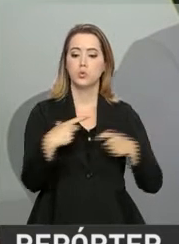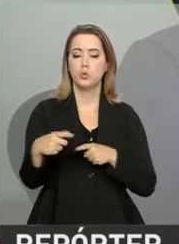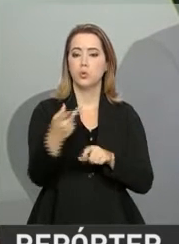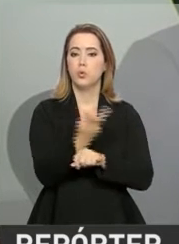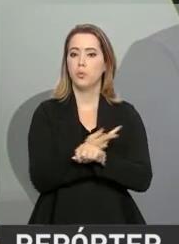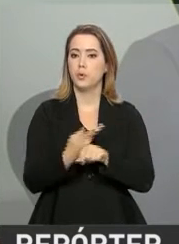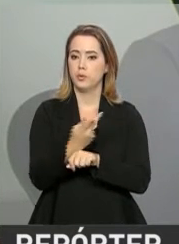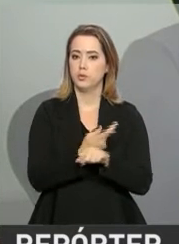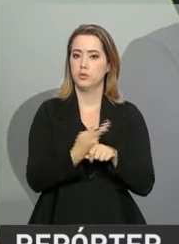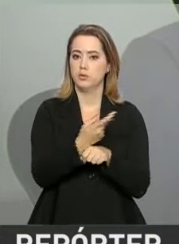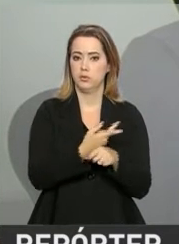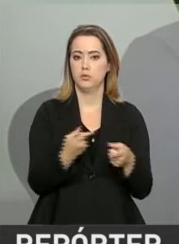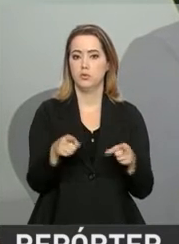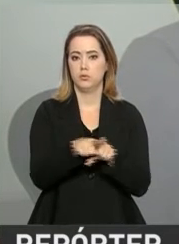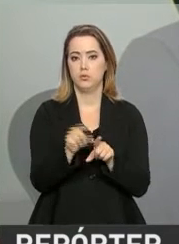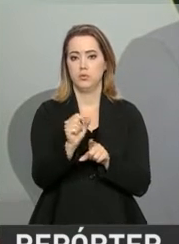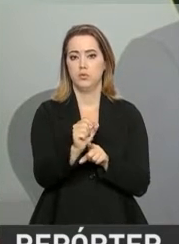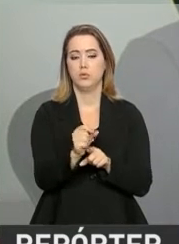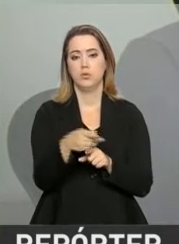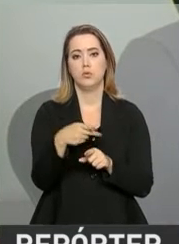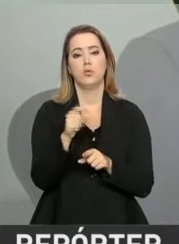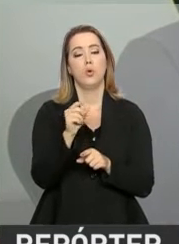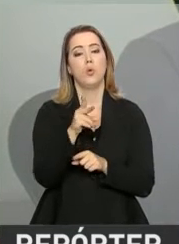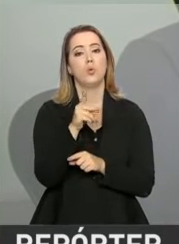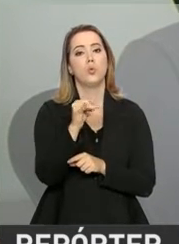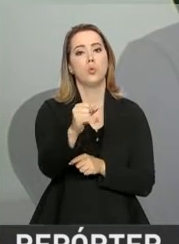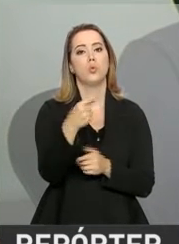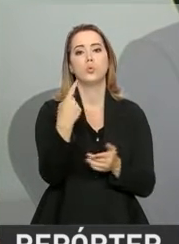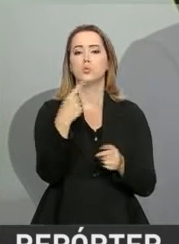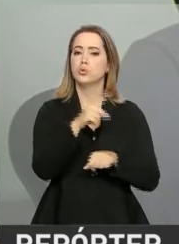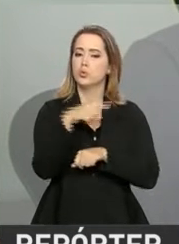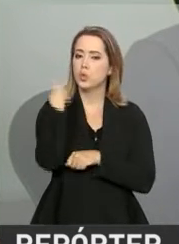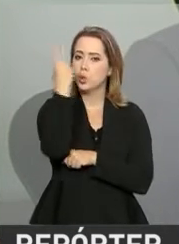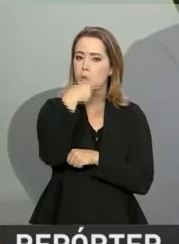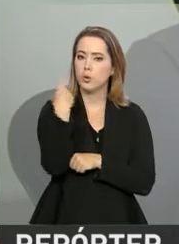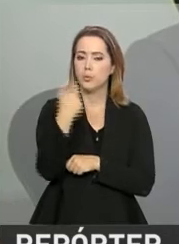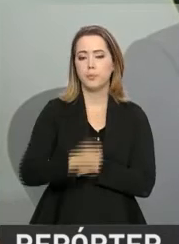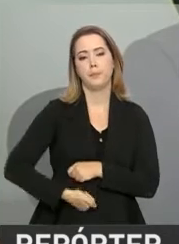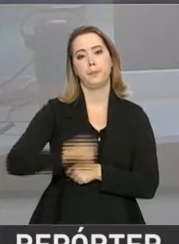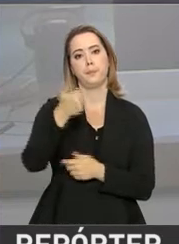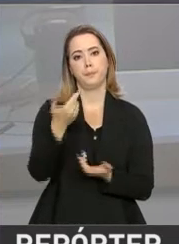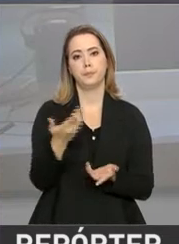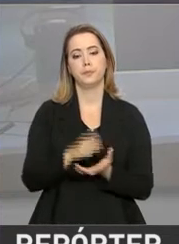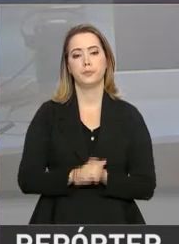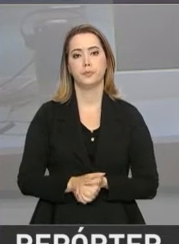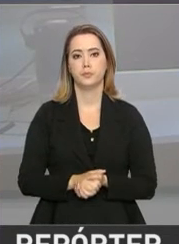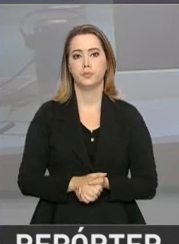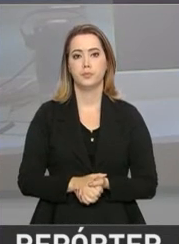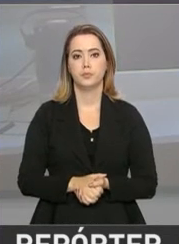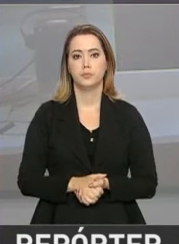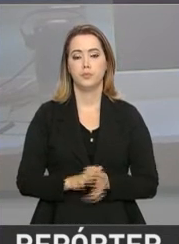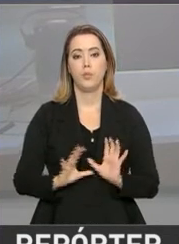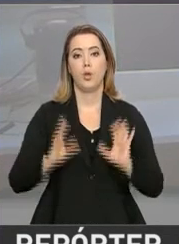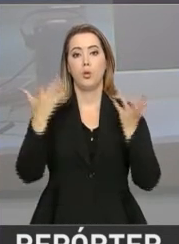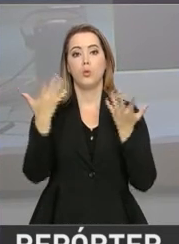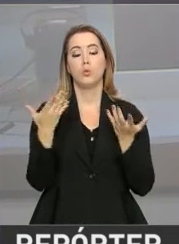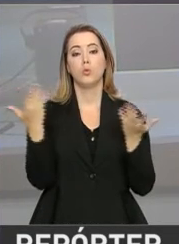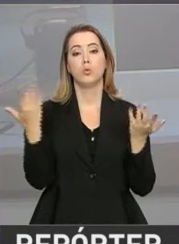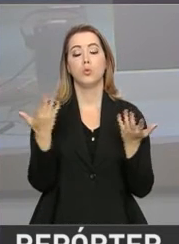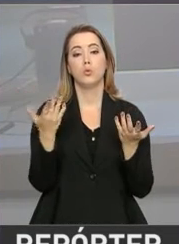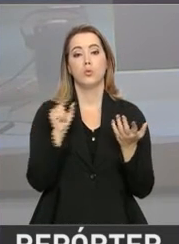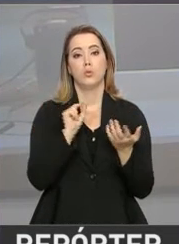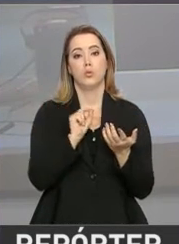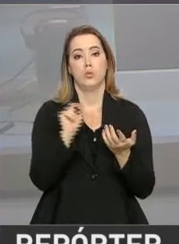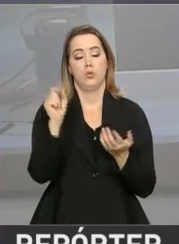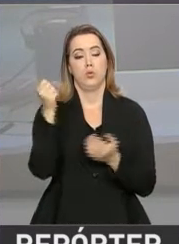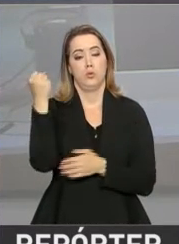mais próximo e fazer o atendimento no dia e hora que lhe for mais confortável. Durante evento em Porto Alegre,